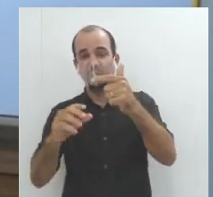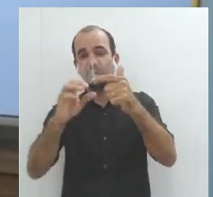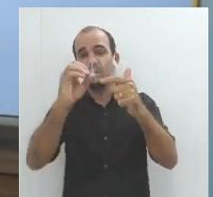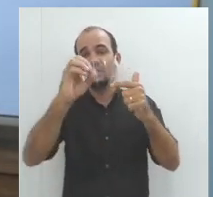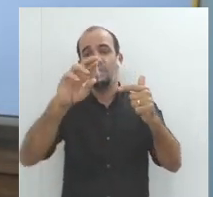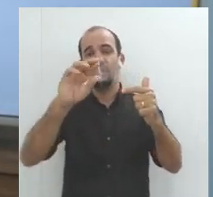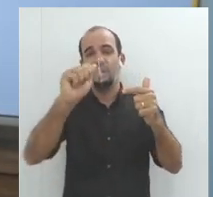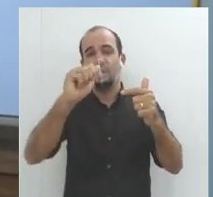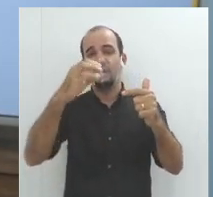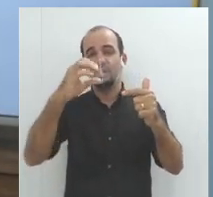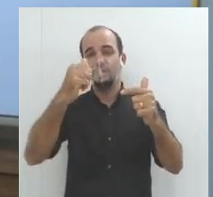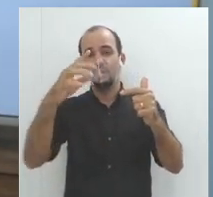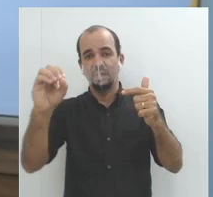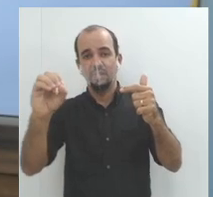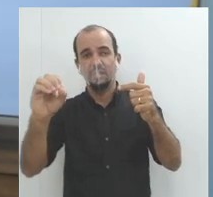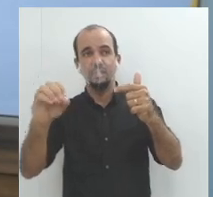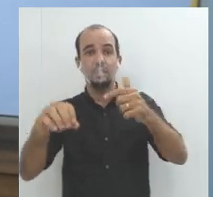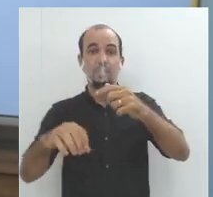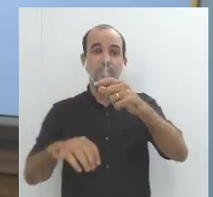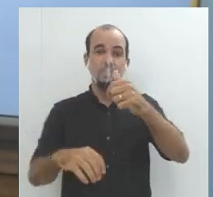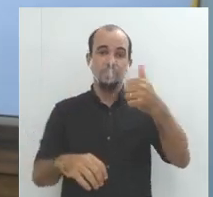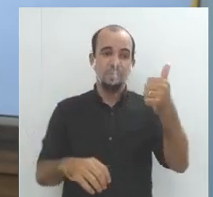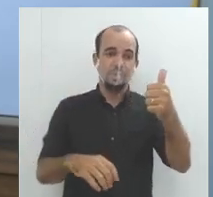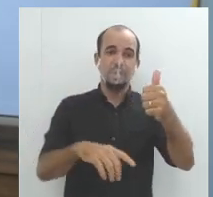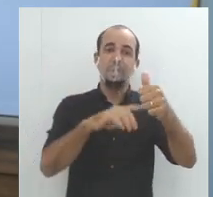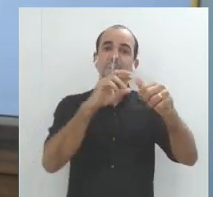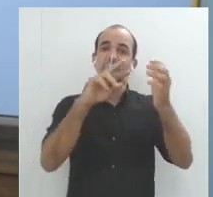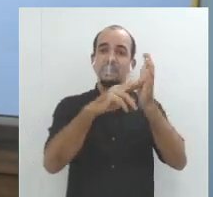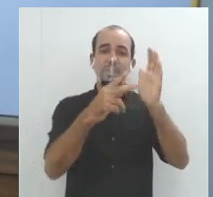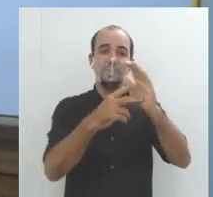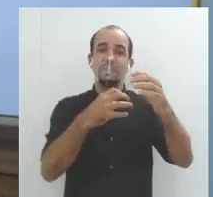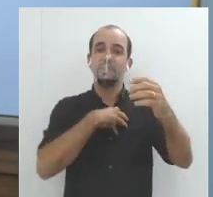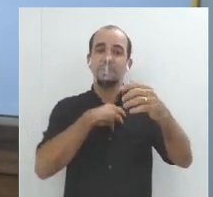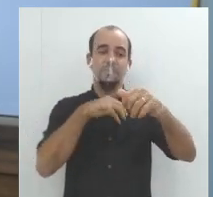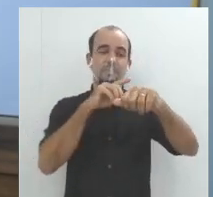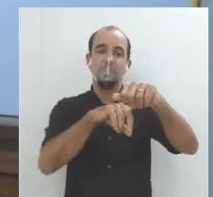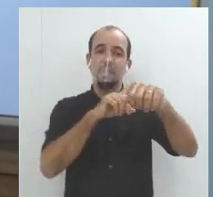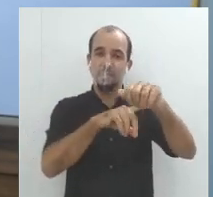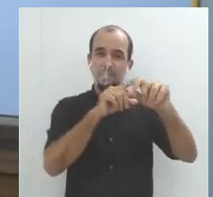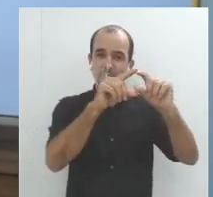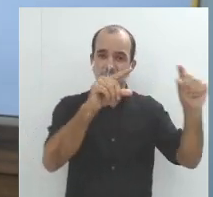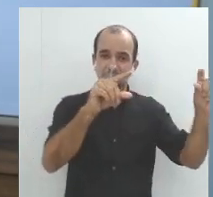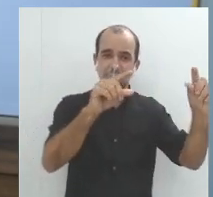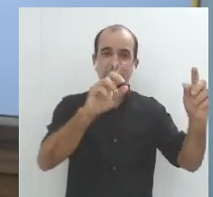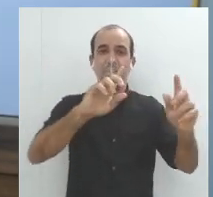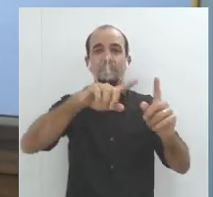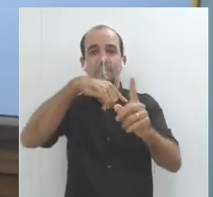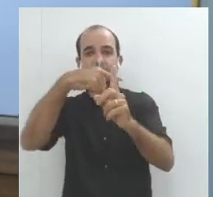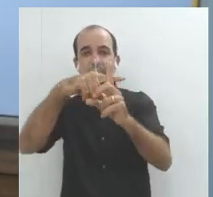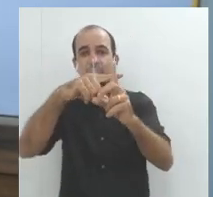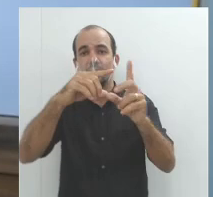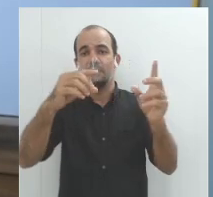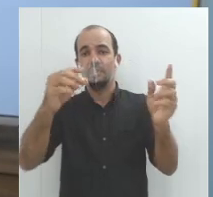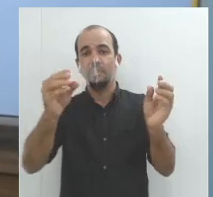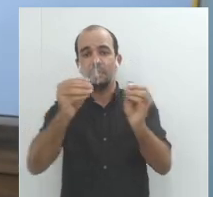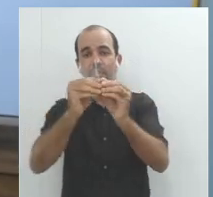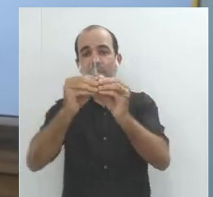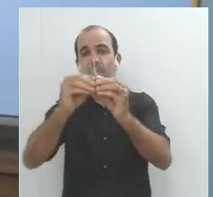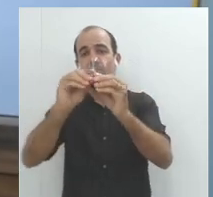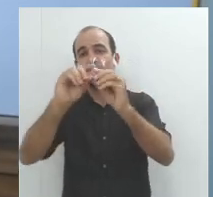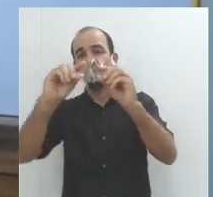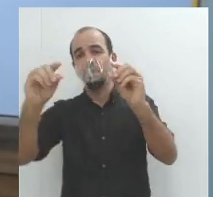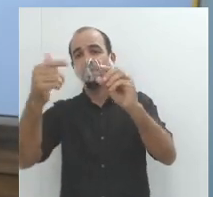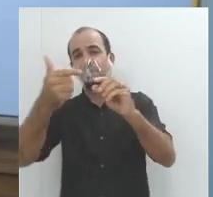tempo, temporal, circunstancializando uma outra oração. Eis aí um dos exemplos